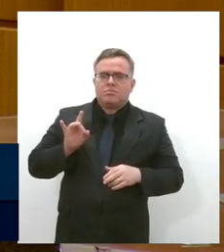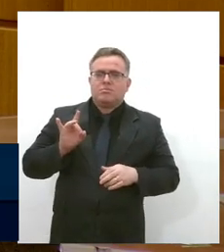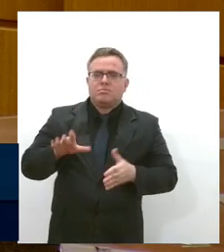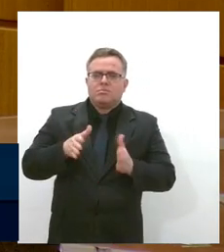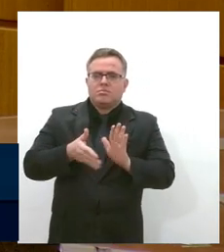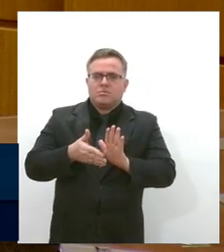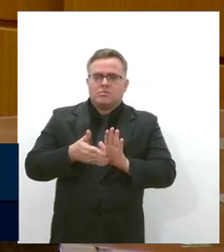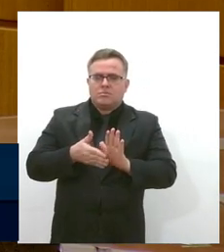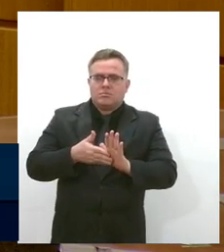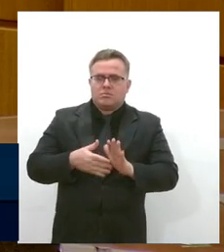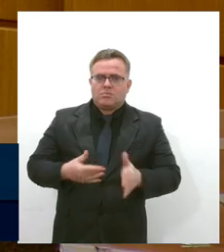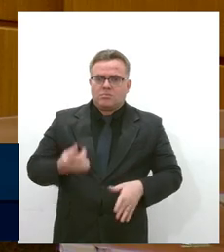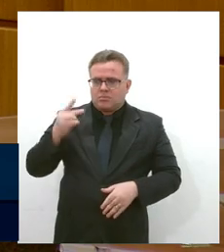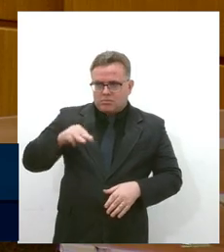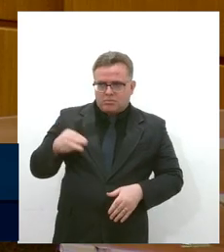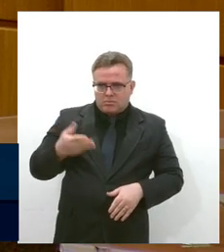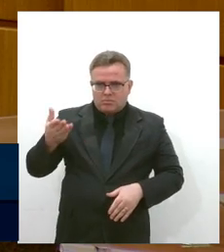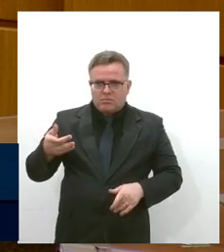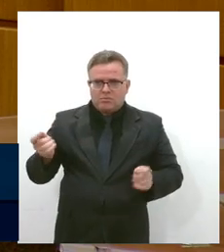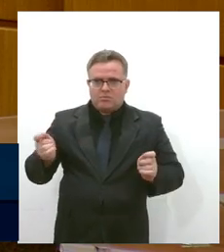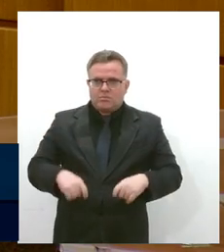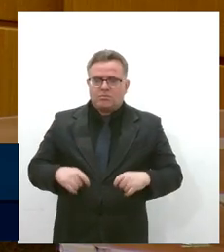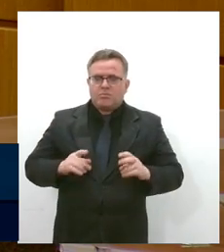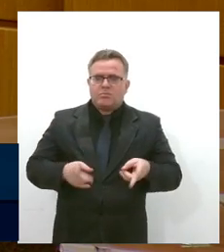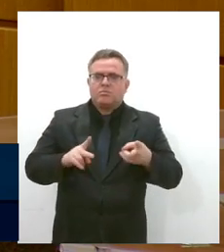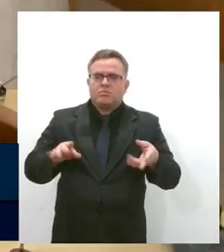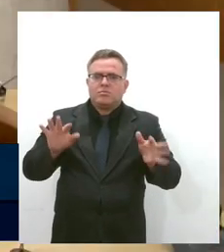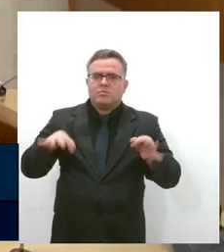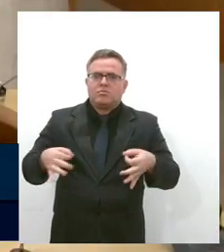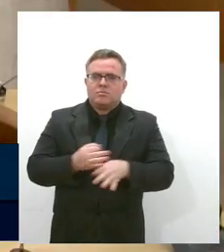Vossa Excelência. Não, eu já estou concluindo, eu agradeço a oportunidade.